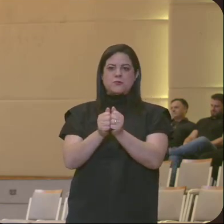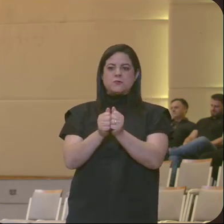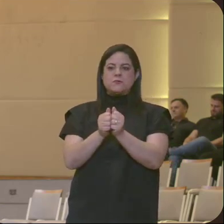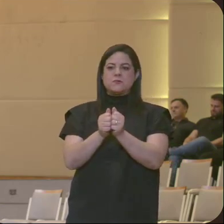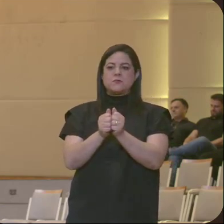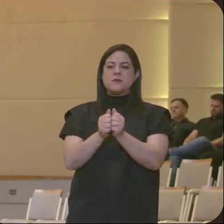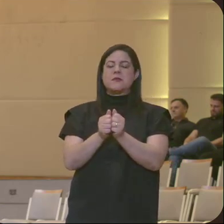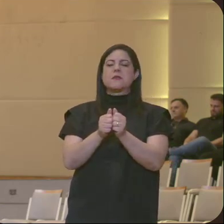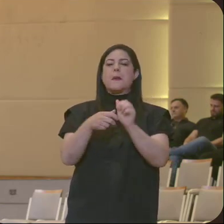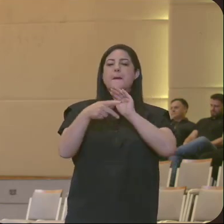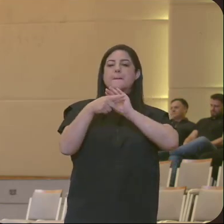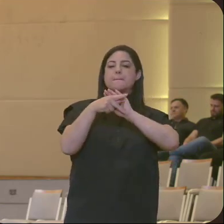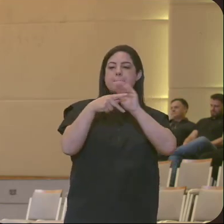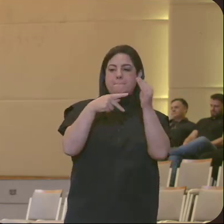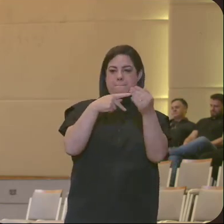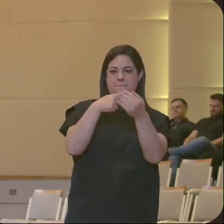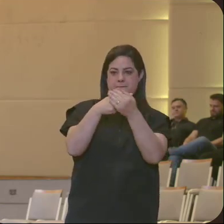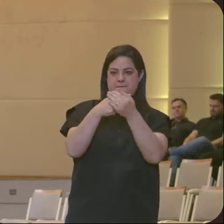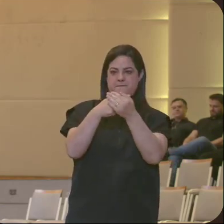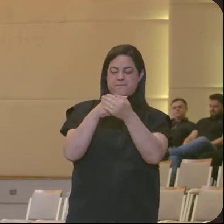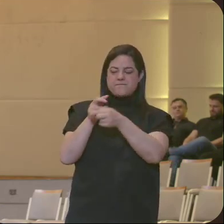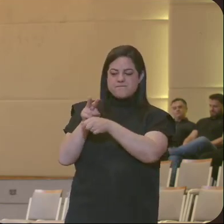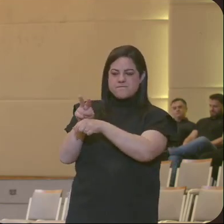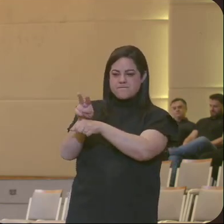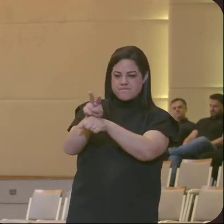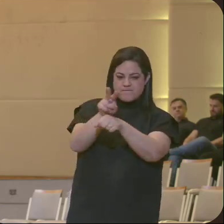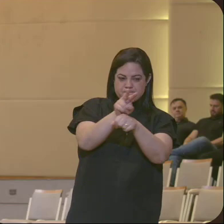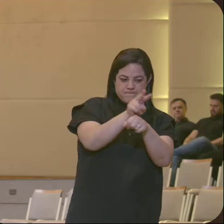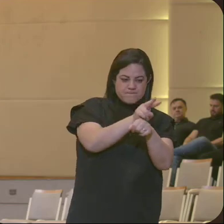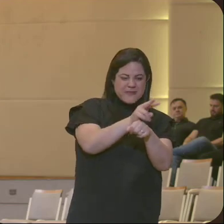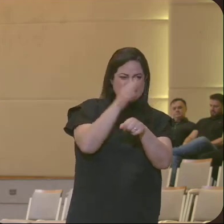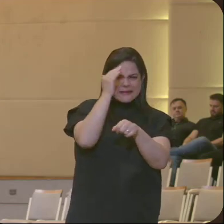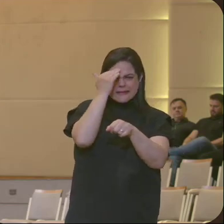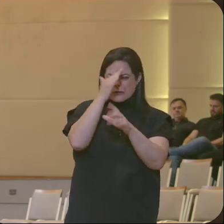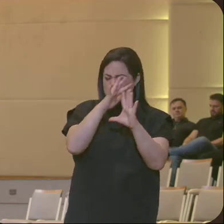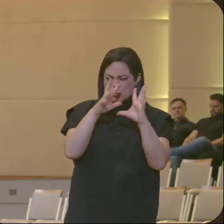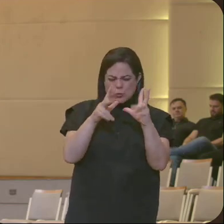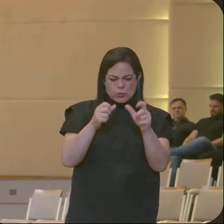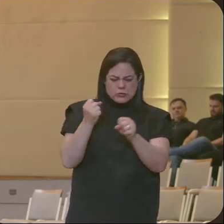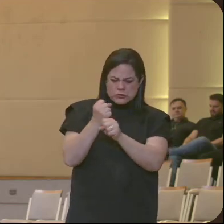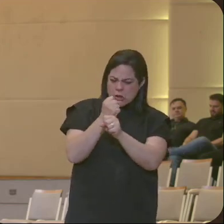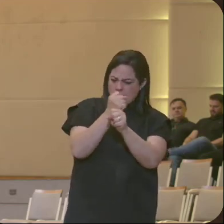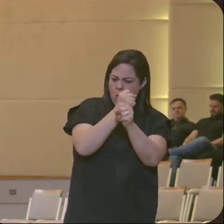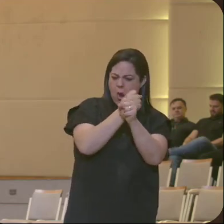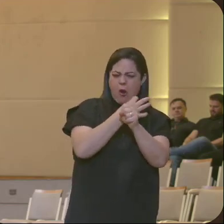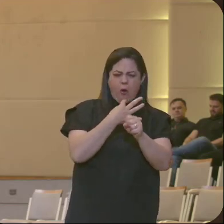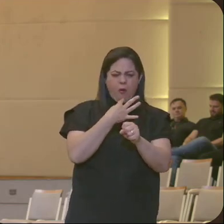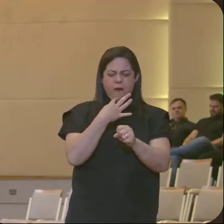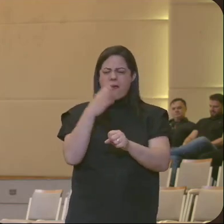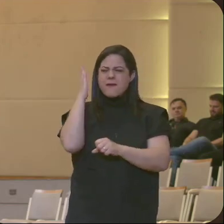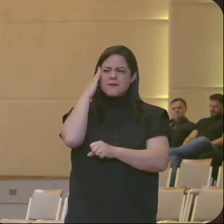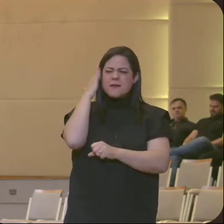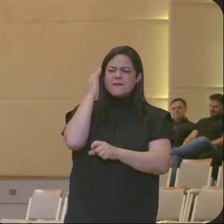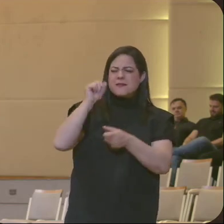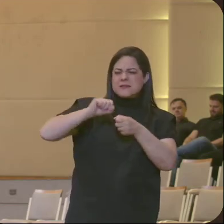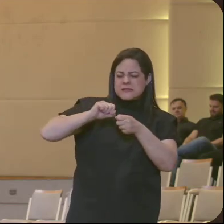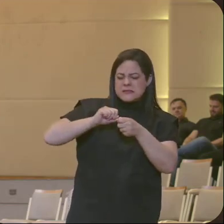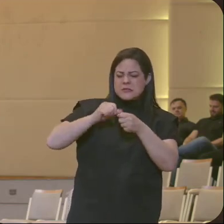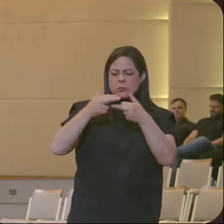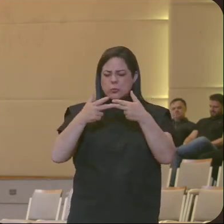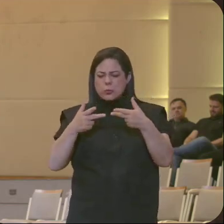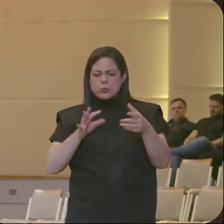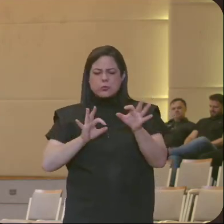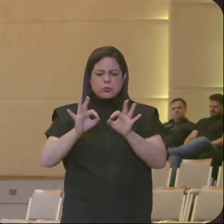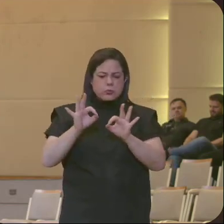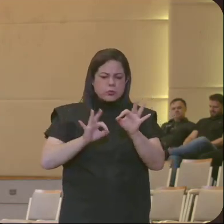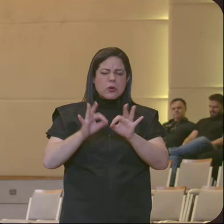de patrimônio da igreja. Sabe aquela pessoa que entende tudo de obras, sabe de obras, ela sabe fazer, ela sabe como é que faz,